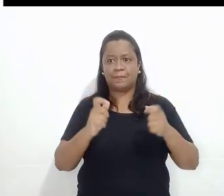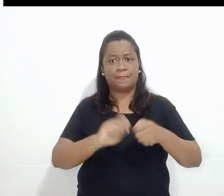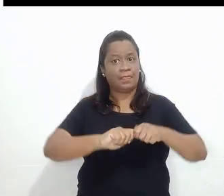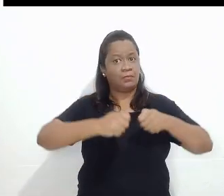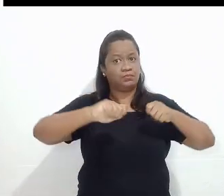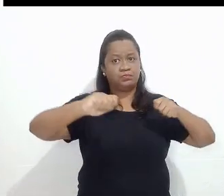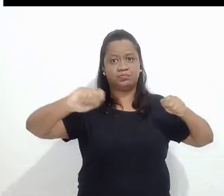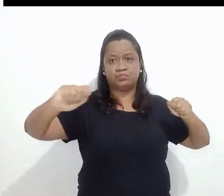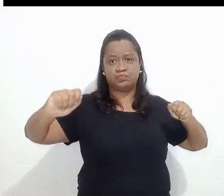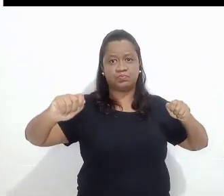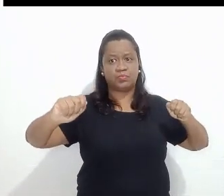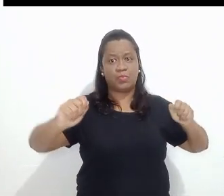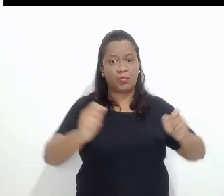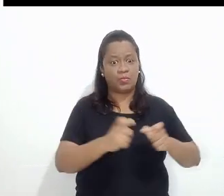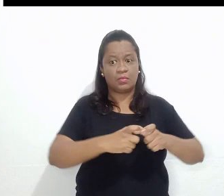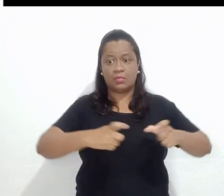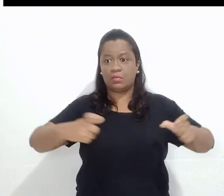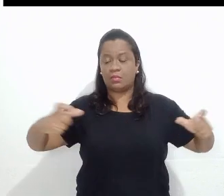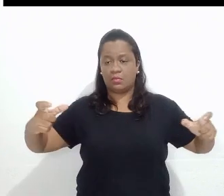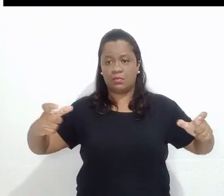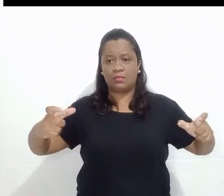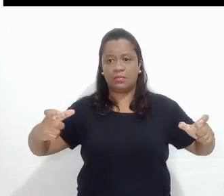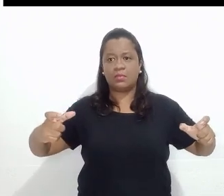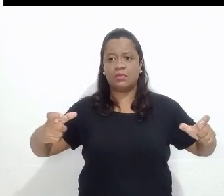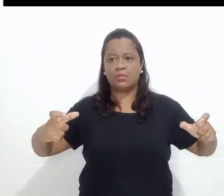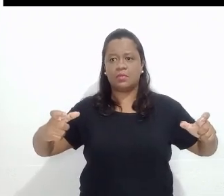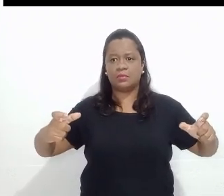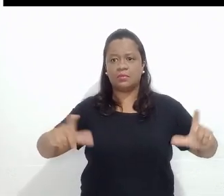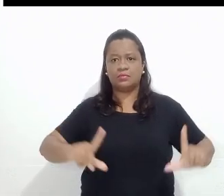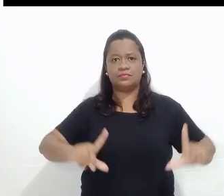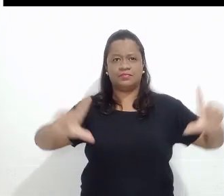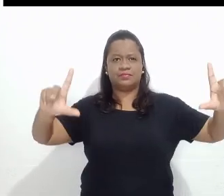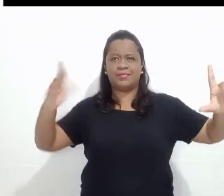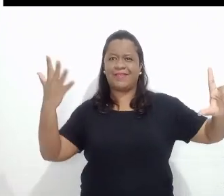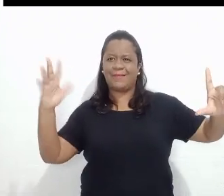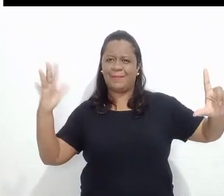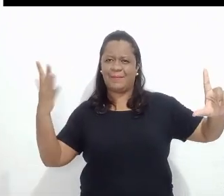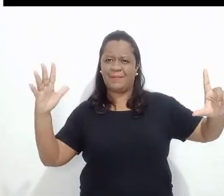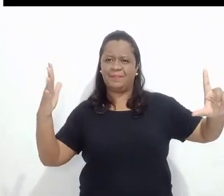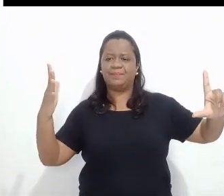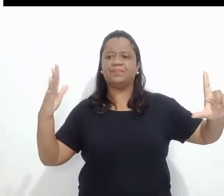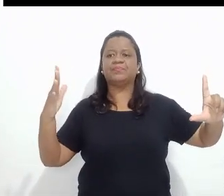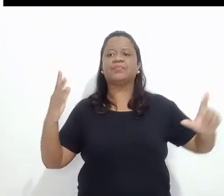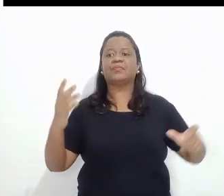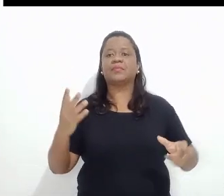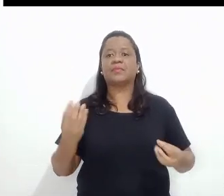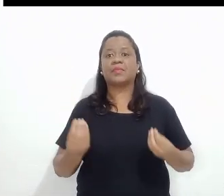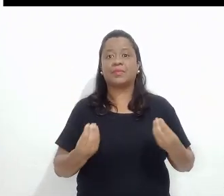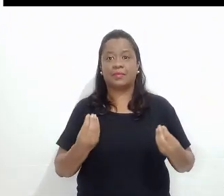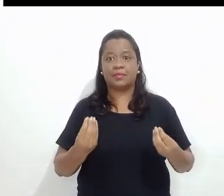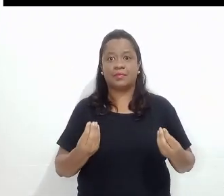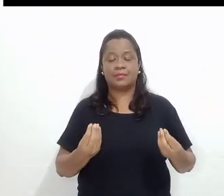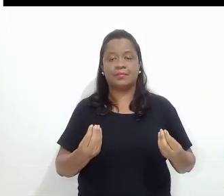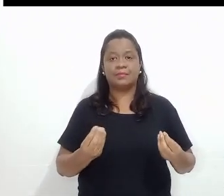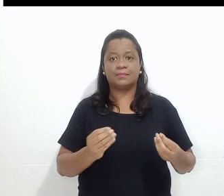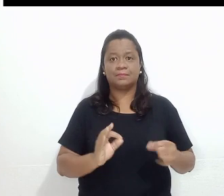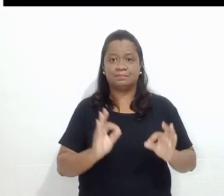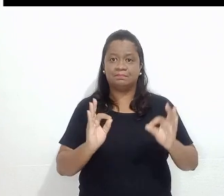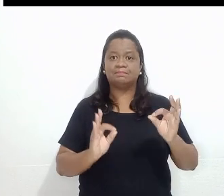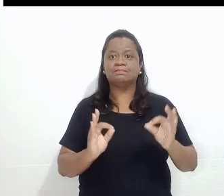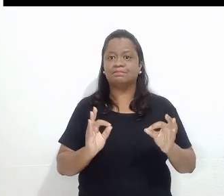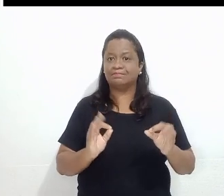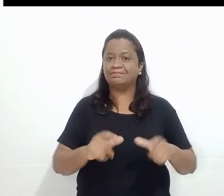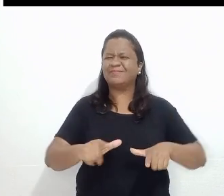tamanho dessas bandeiras aqui, né? Desses rebatedores. Olha como é que está montado isso tudo. Então, isso tudo é